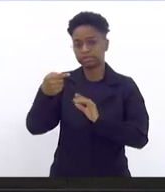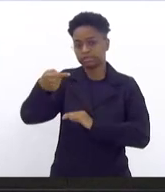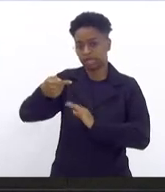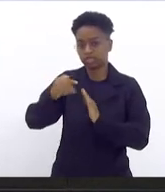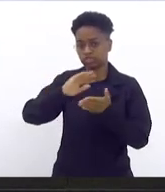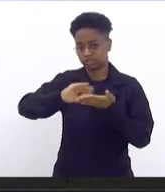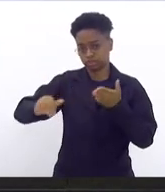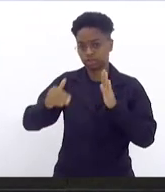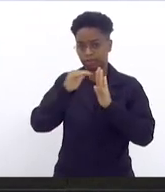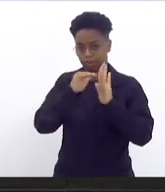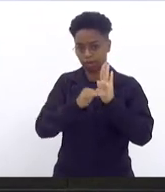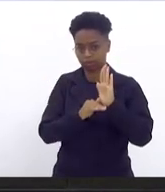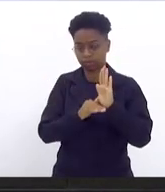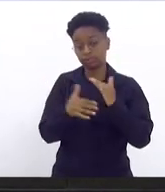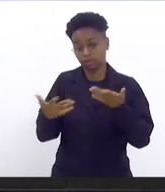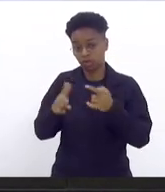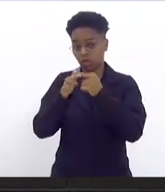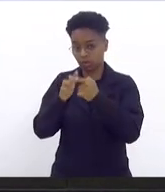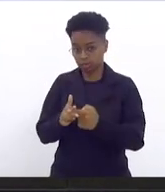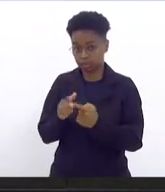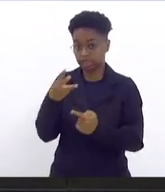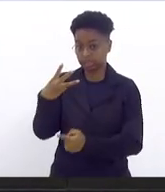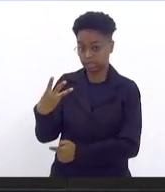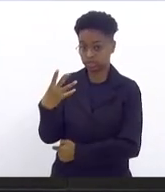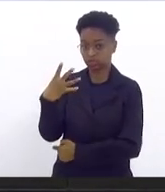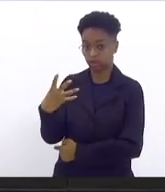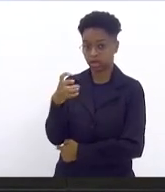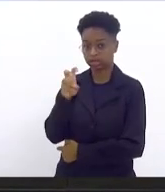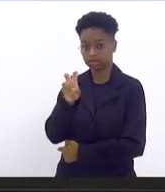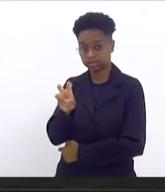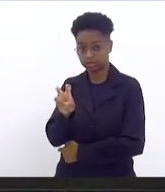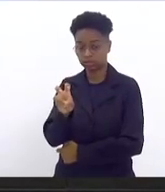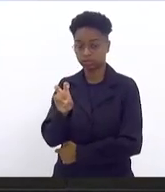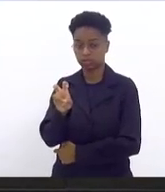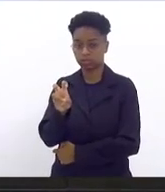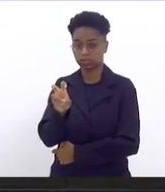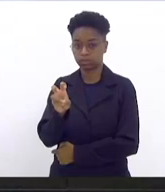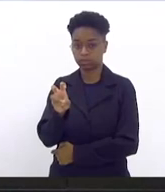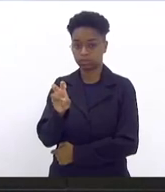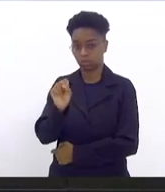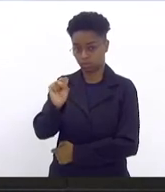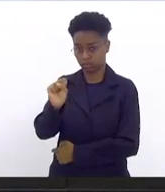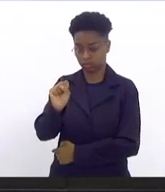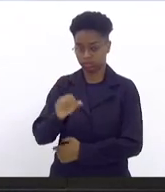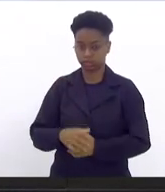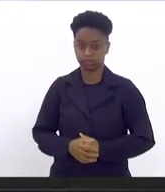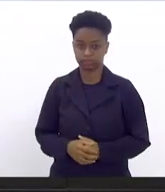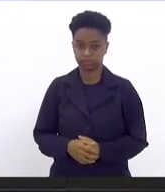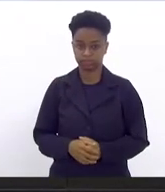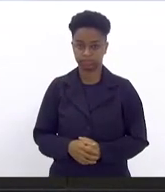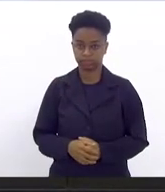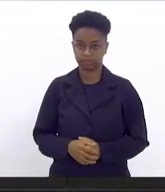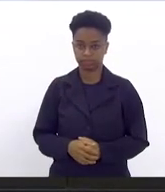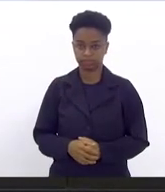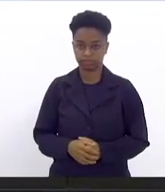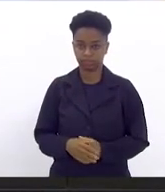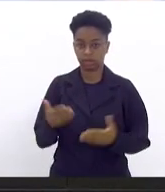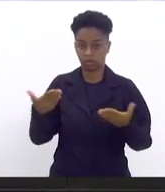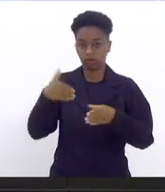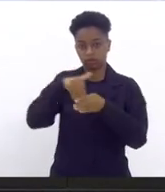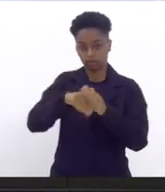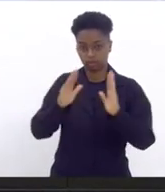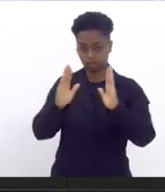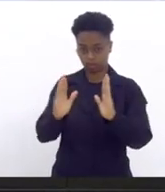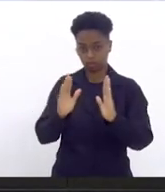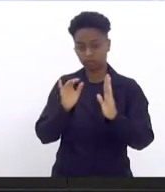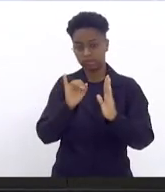de pauta. Então, corrigindo, é o 3, 4, 5 e 8. Para votar em bloco, senhores